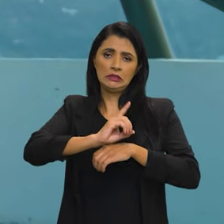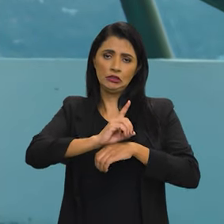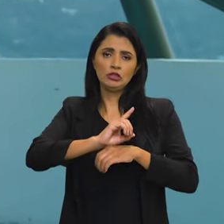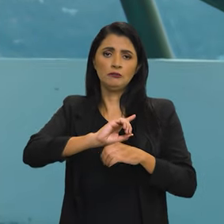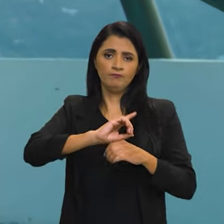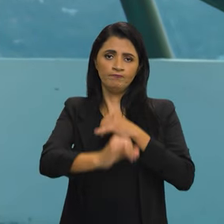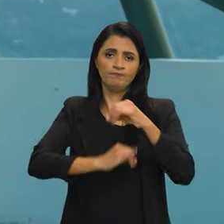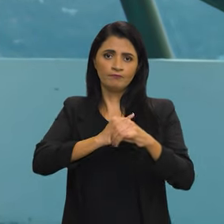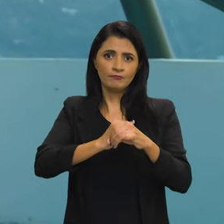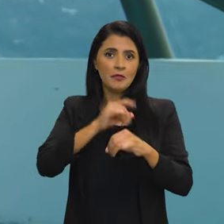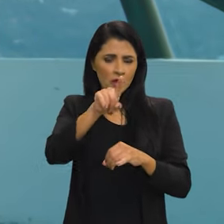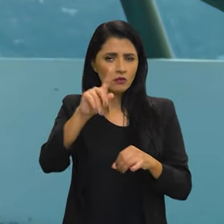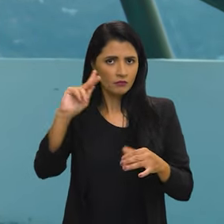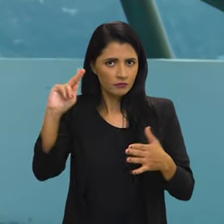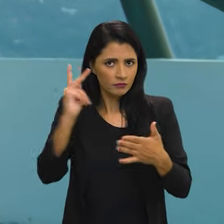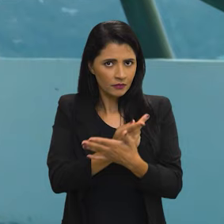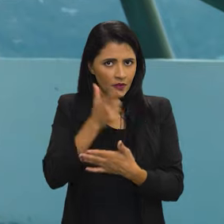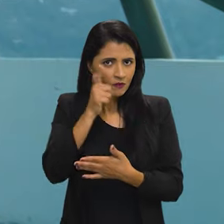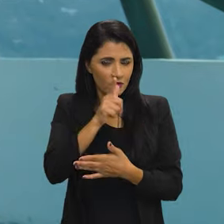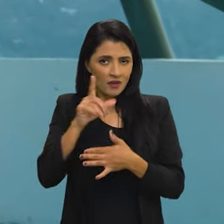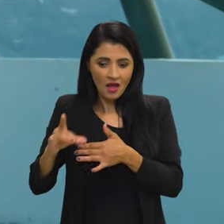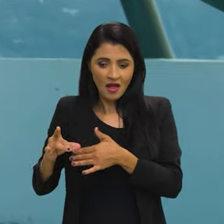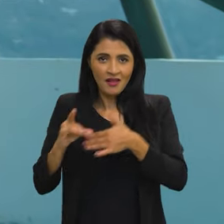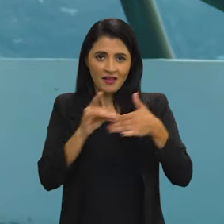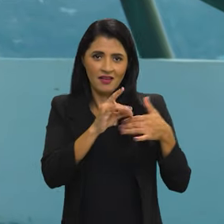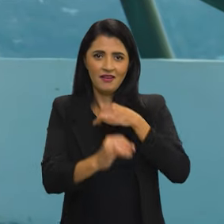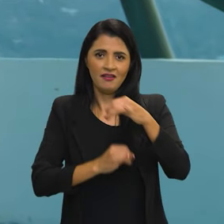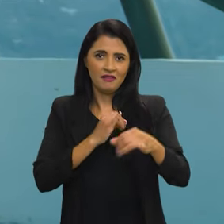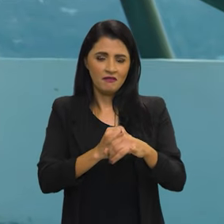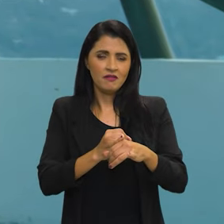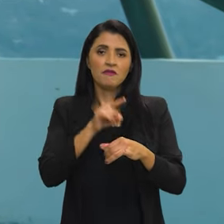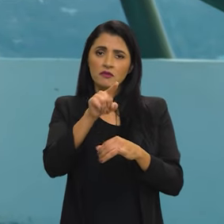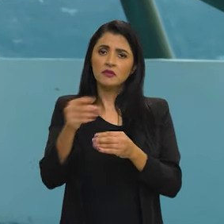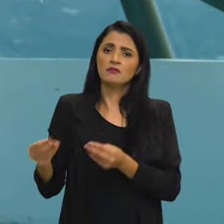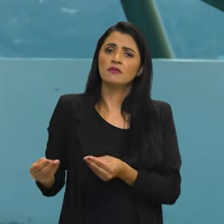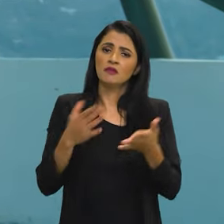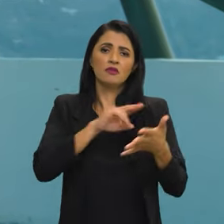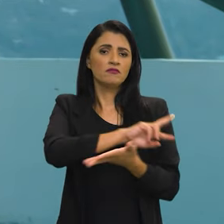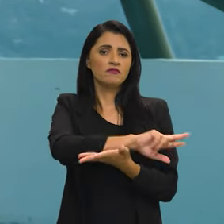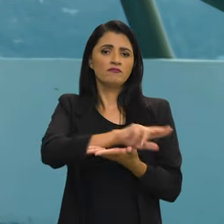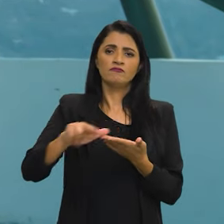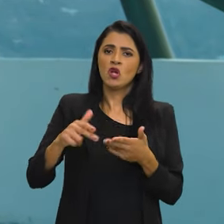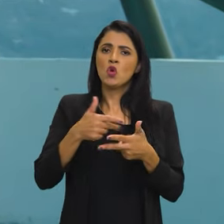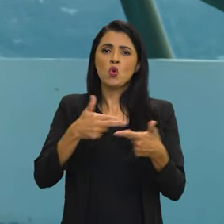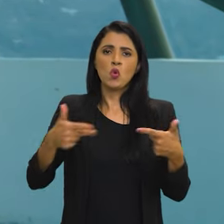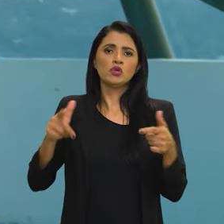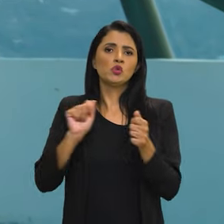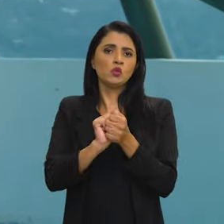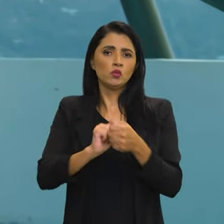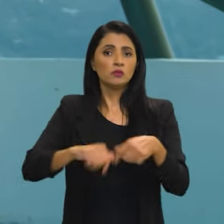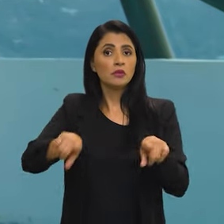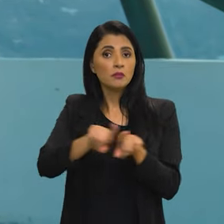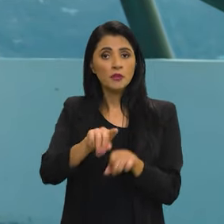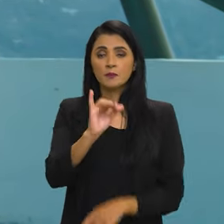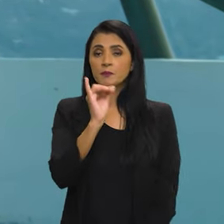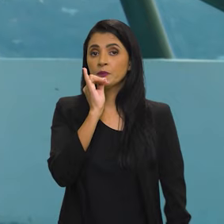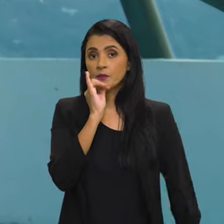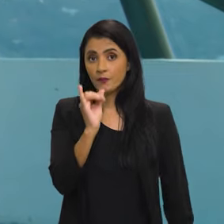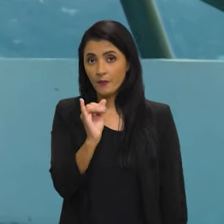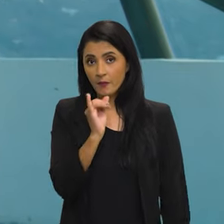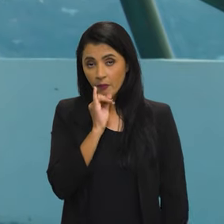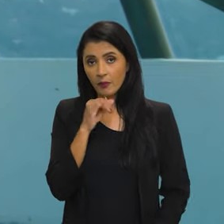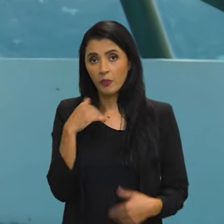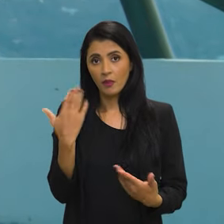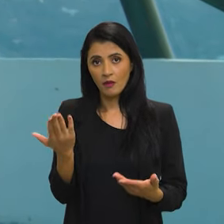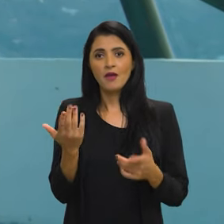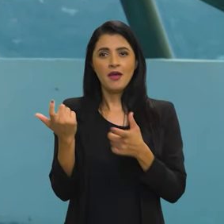quando você leva essa conectividade para essas áreas, você está levando uma série de coisas junto com isso. Por